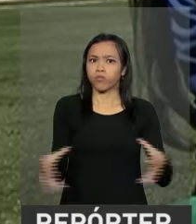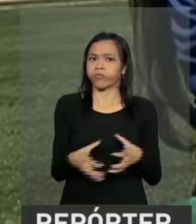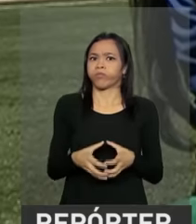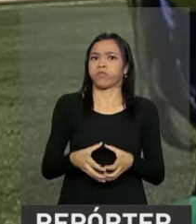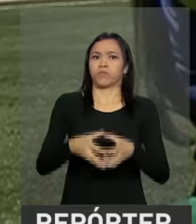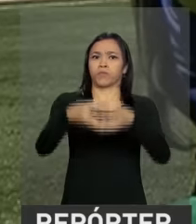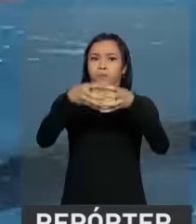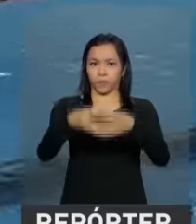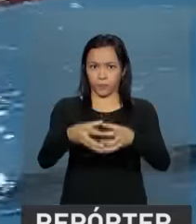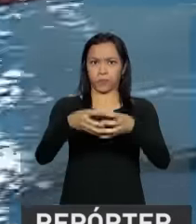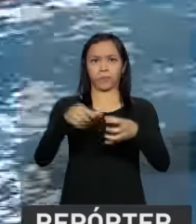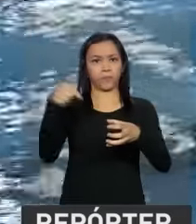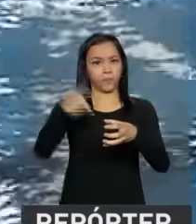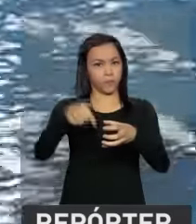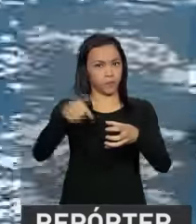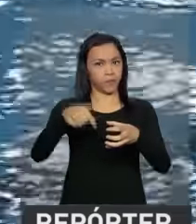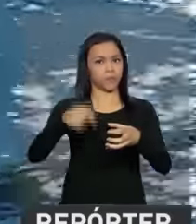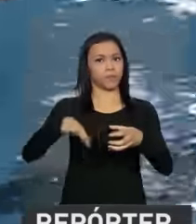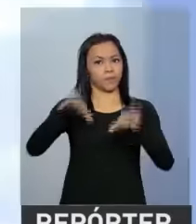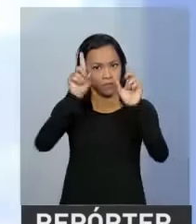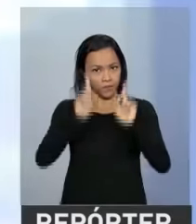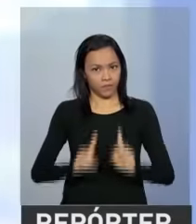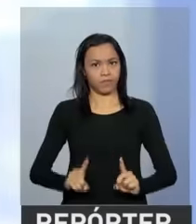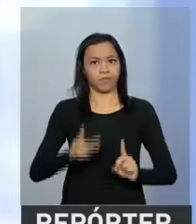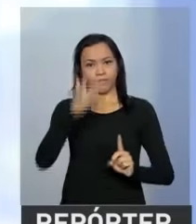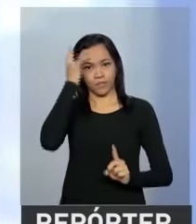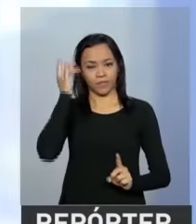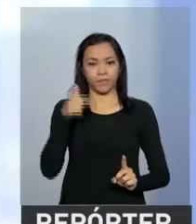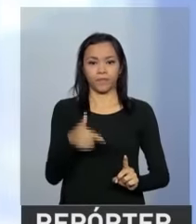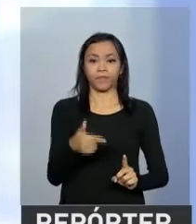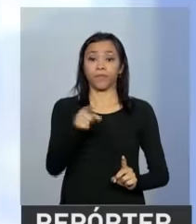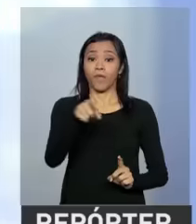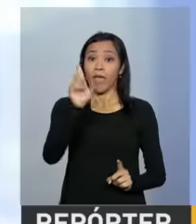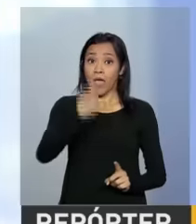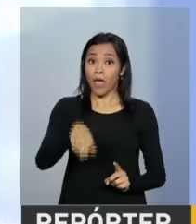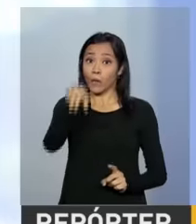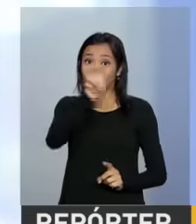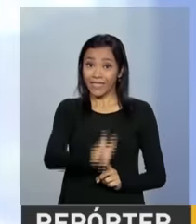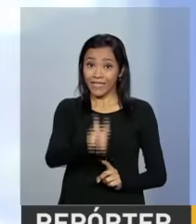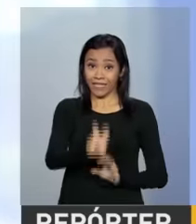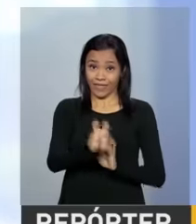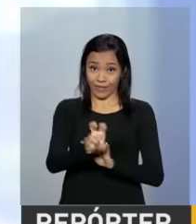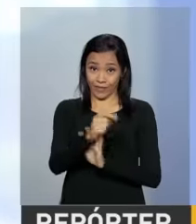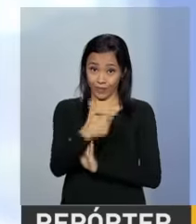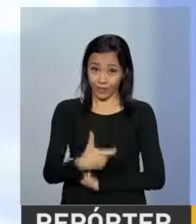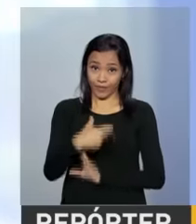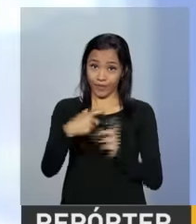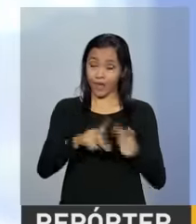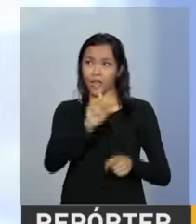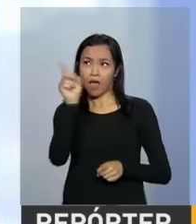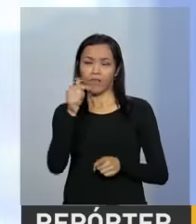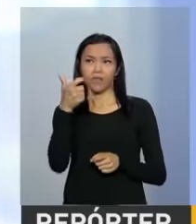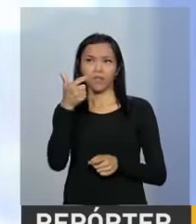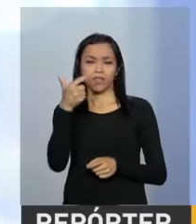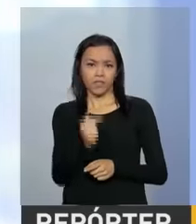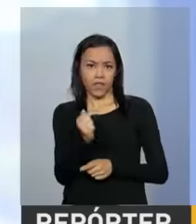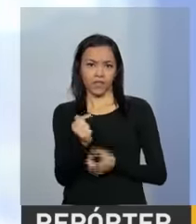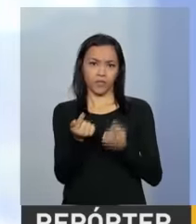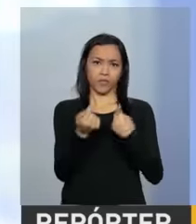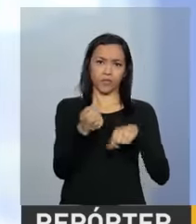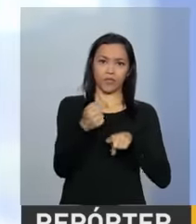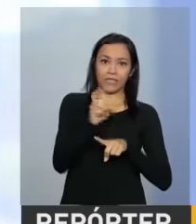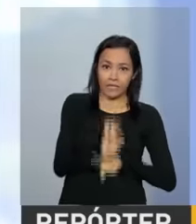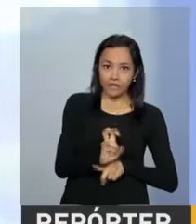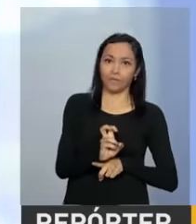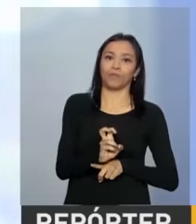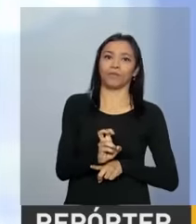atletas e tem uma meta ambiciosa é o quinto lugar geral no quadro de medalhas í do sétimo de Londres para o quinto lugar é uma